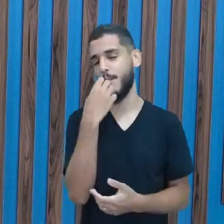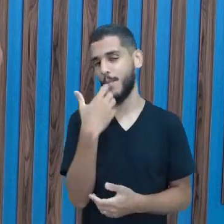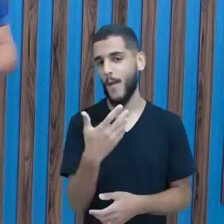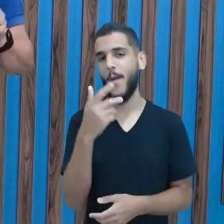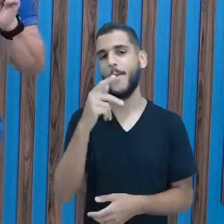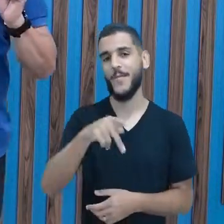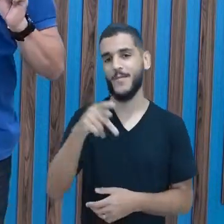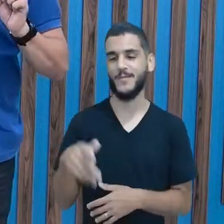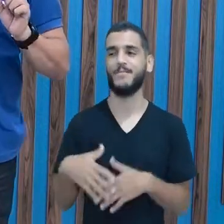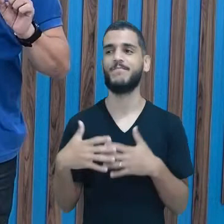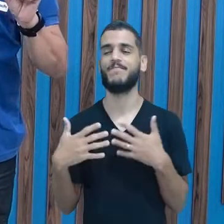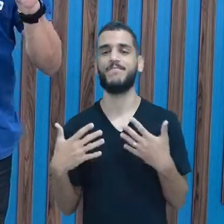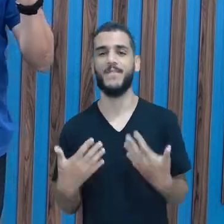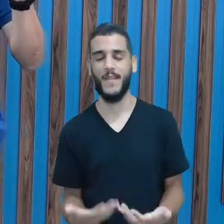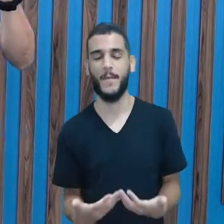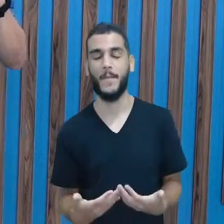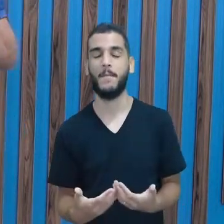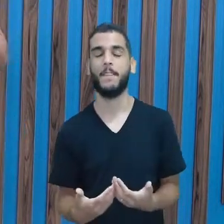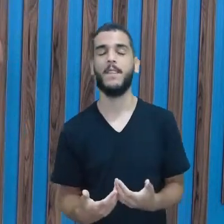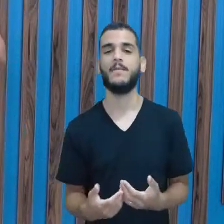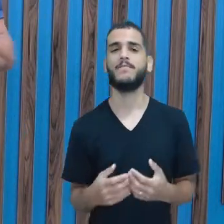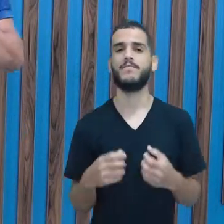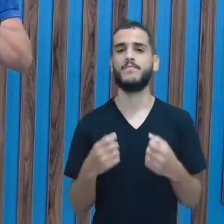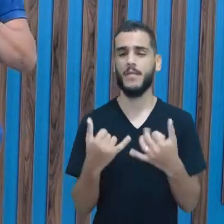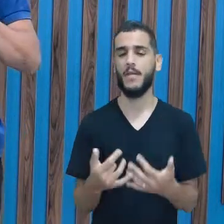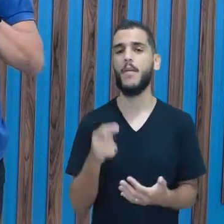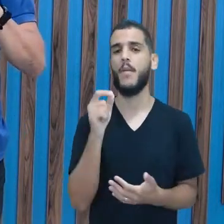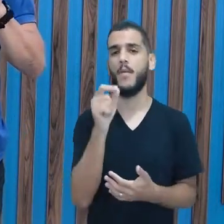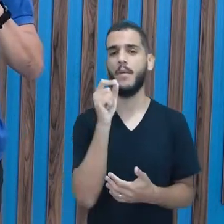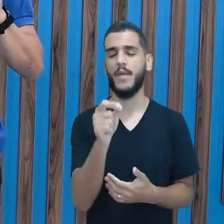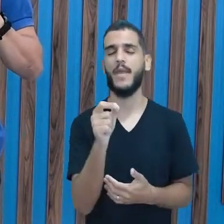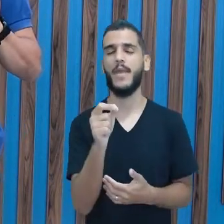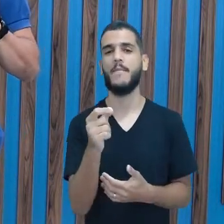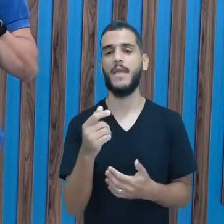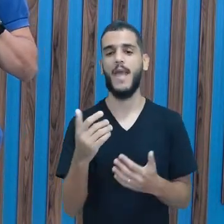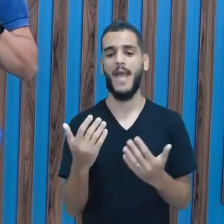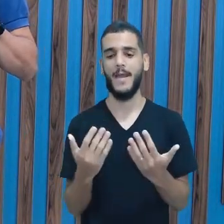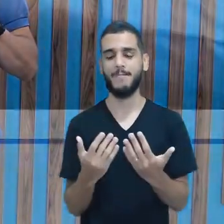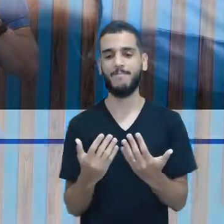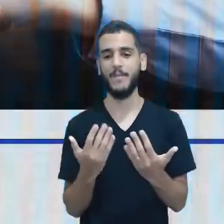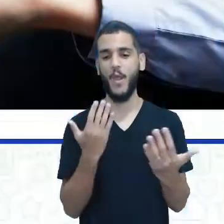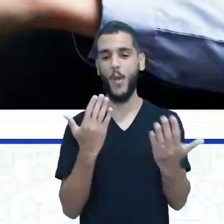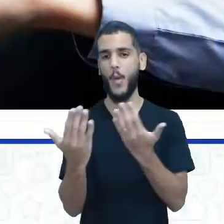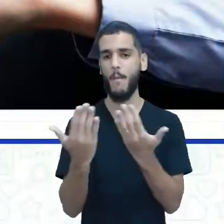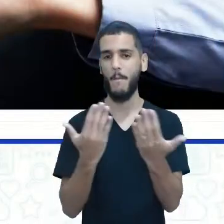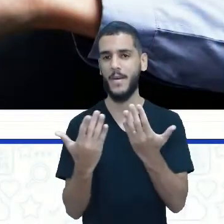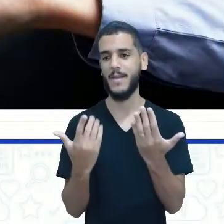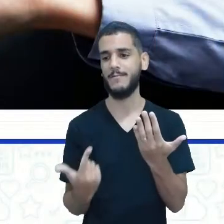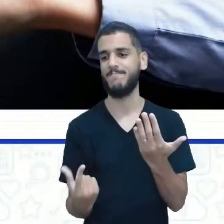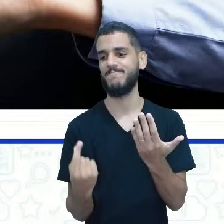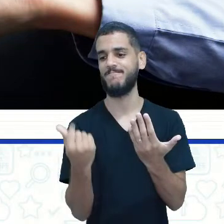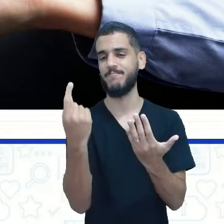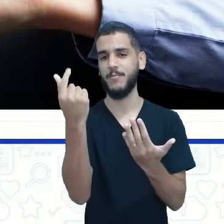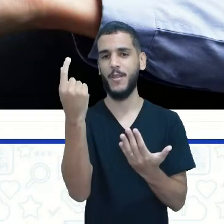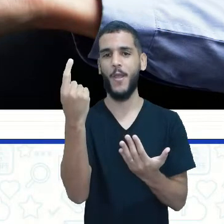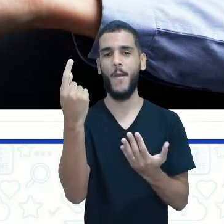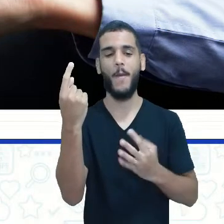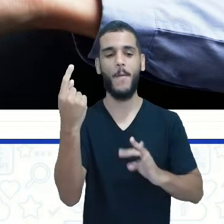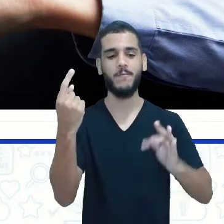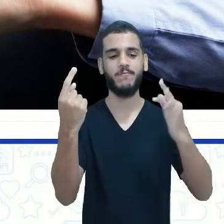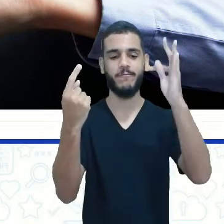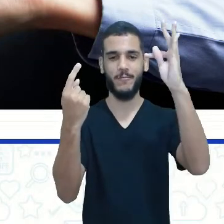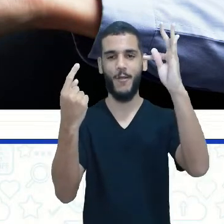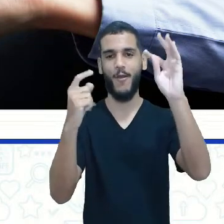professor Gilson. E o senhor coloca aí, essa questão aí, ó, da grande disparidade econômica, né, e tecnológica,